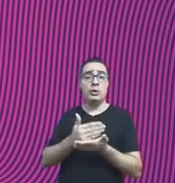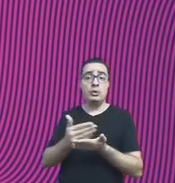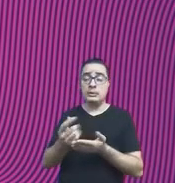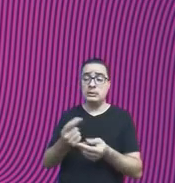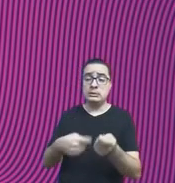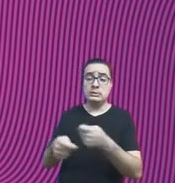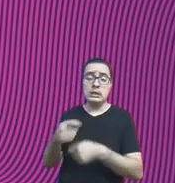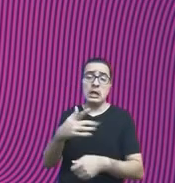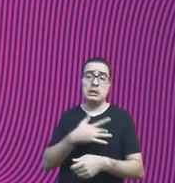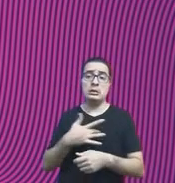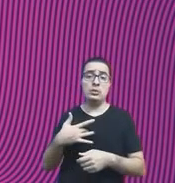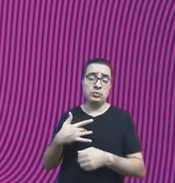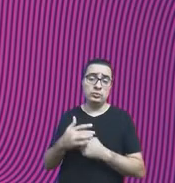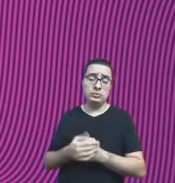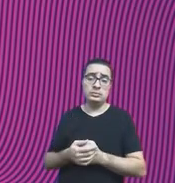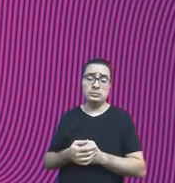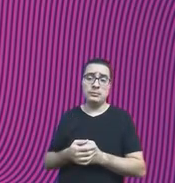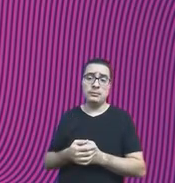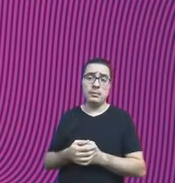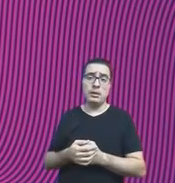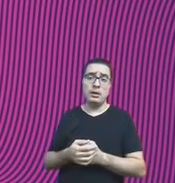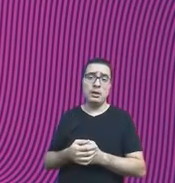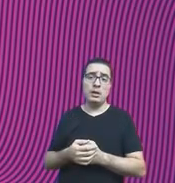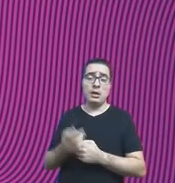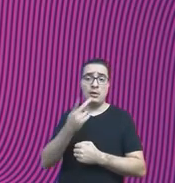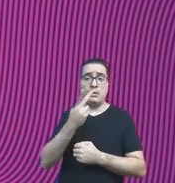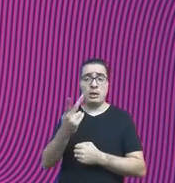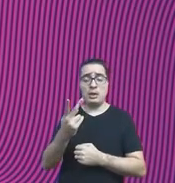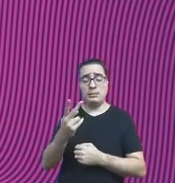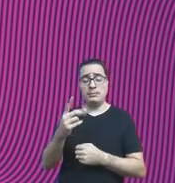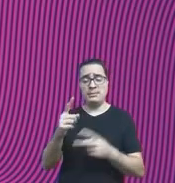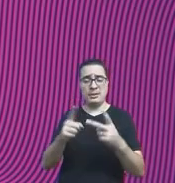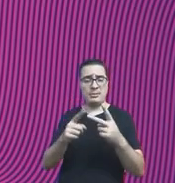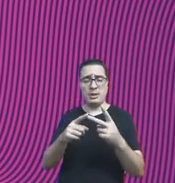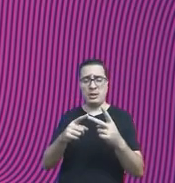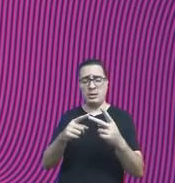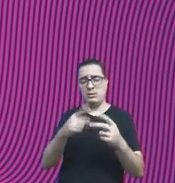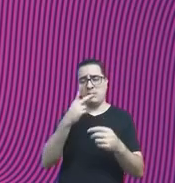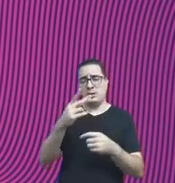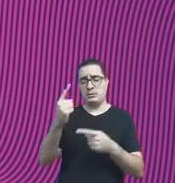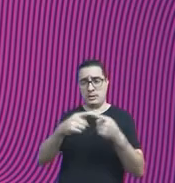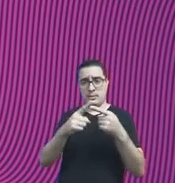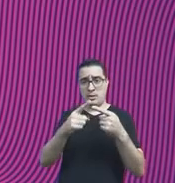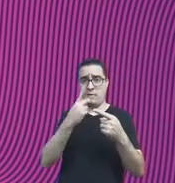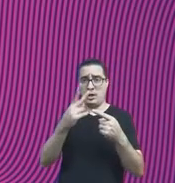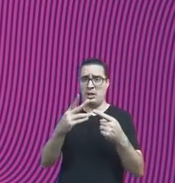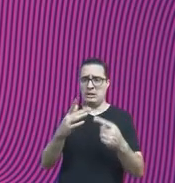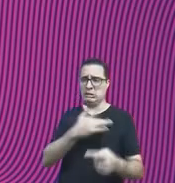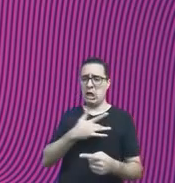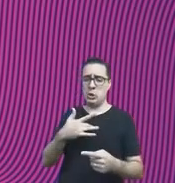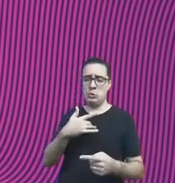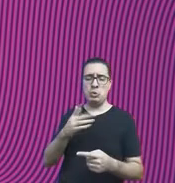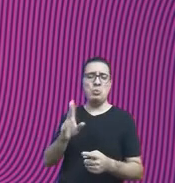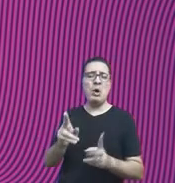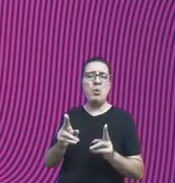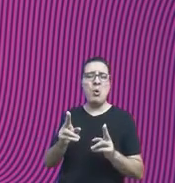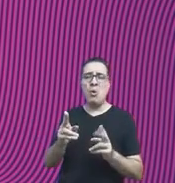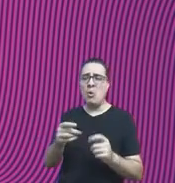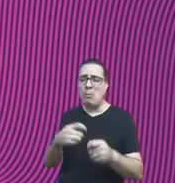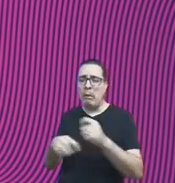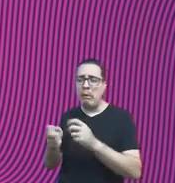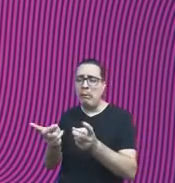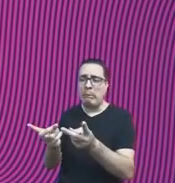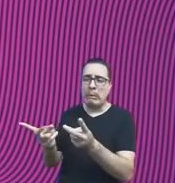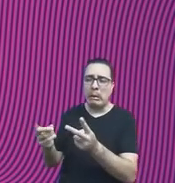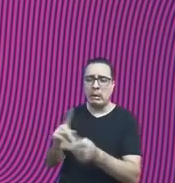né? Primeiro, eu abomino aquela coisa, aquele chavão de saúde não é mercadoria, saúde não tem preço.